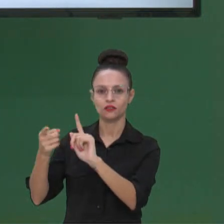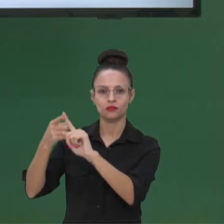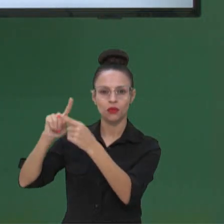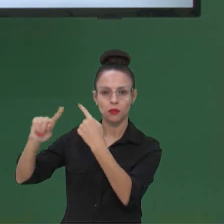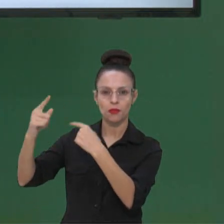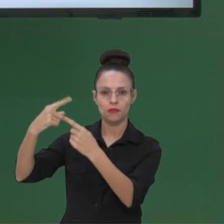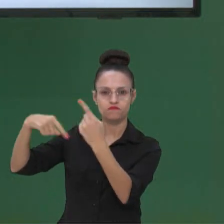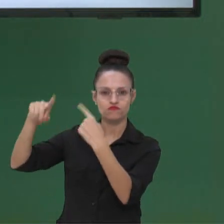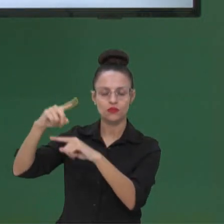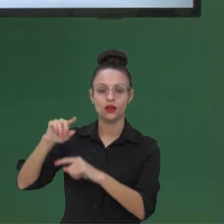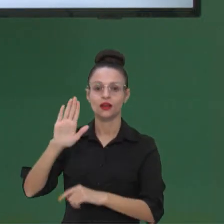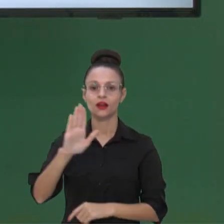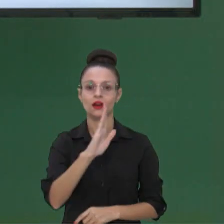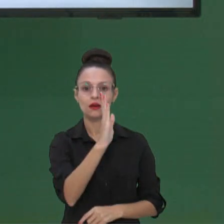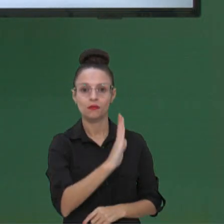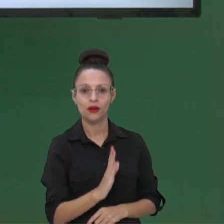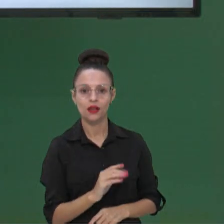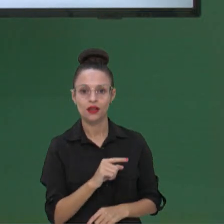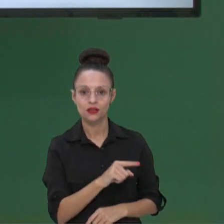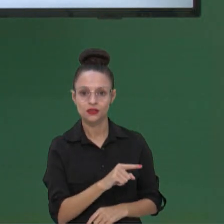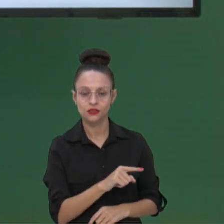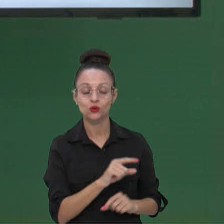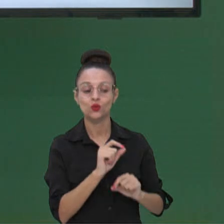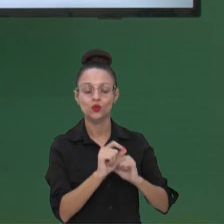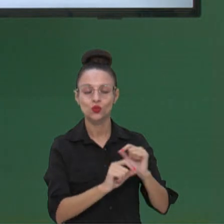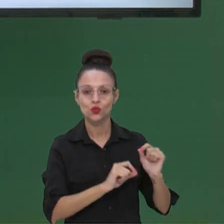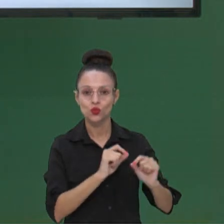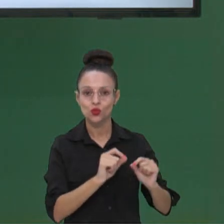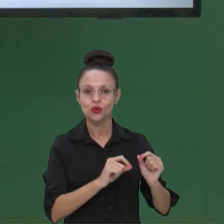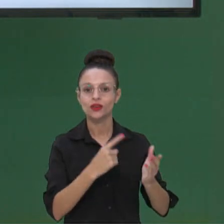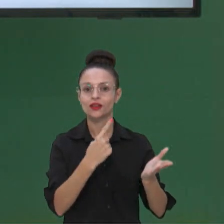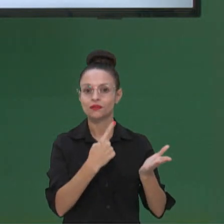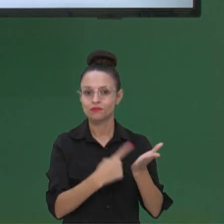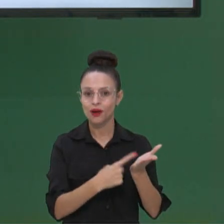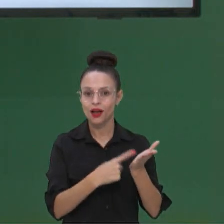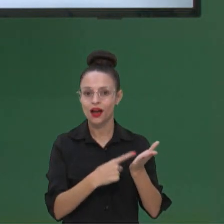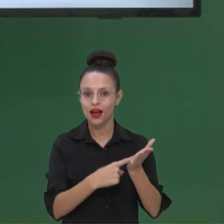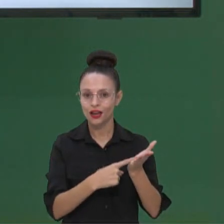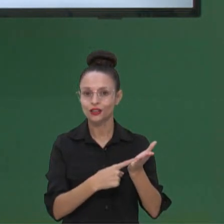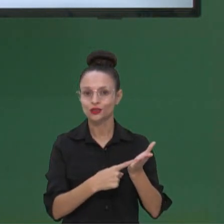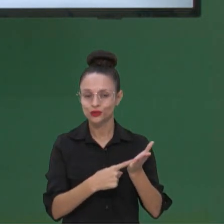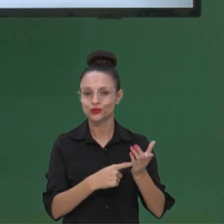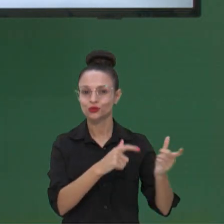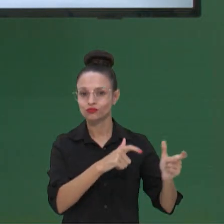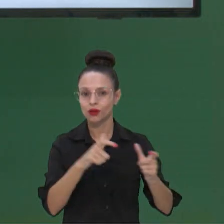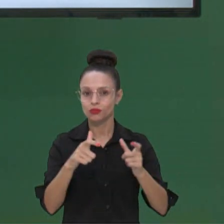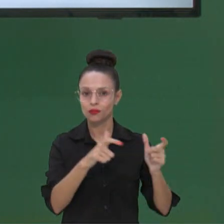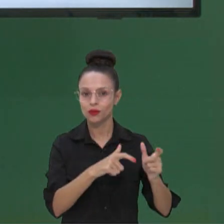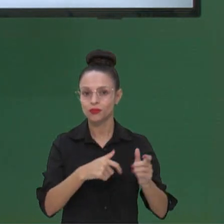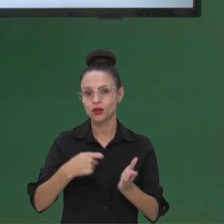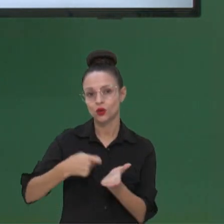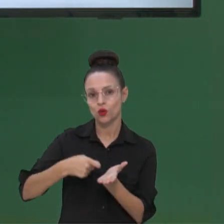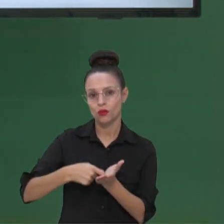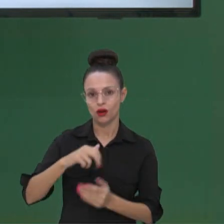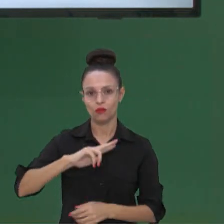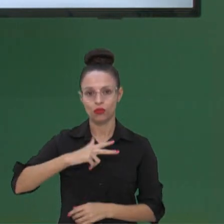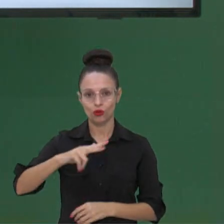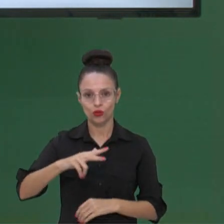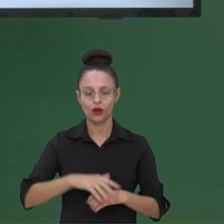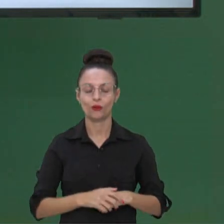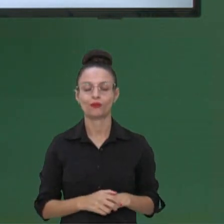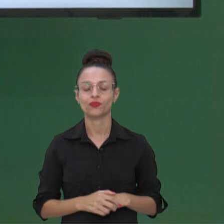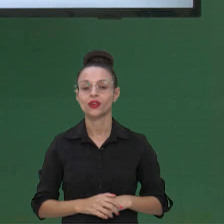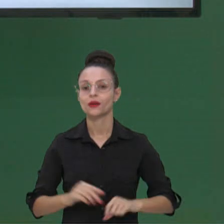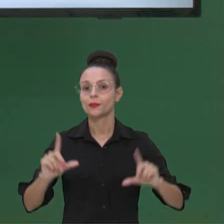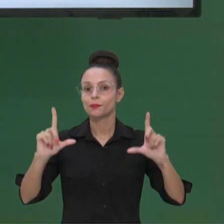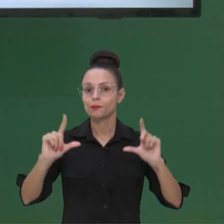Lembra que o Brasil estava sujeito ao chamado Pacto Colonial, muito mais cobrado por Portugal. Menor